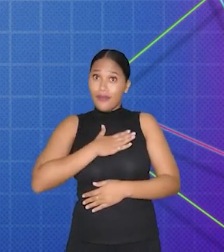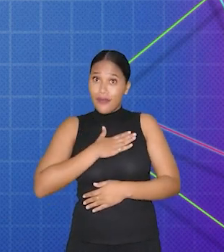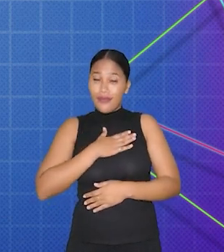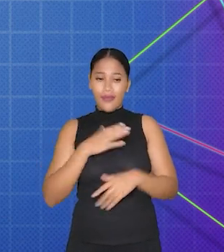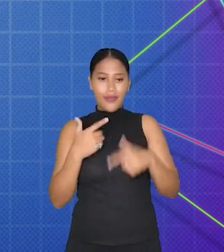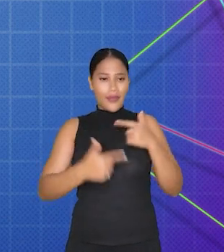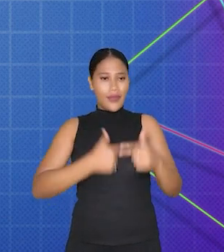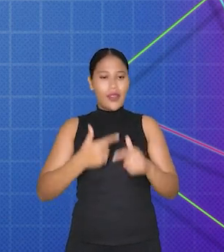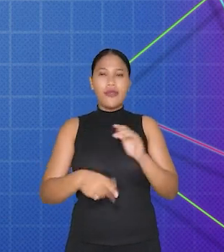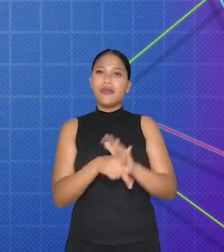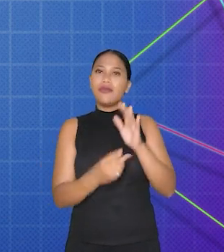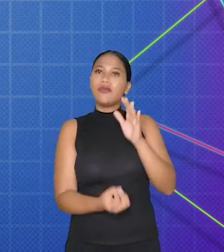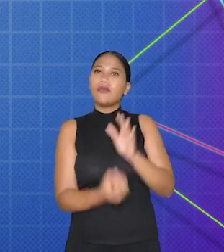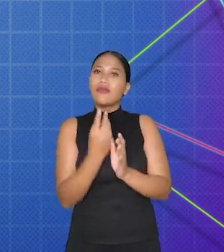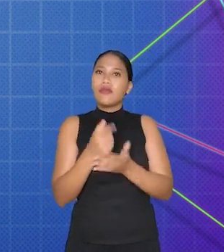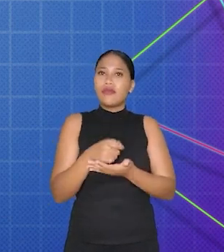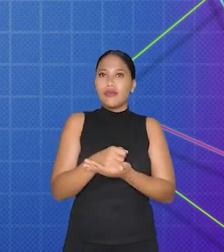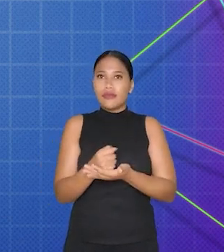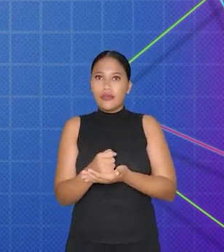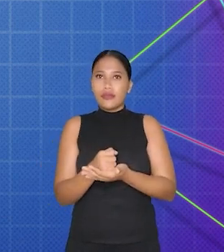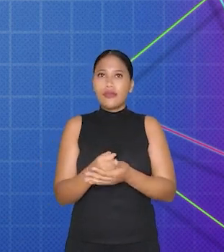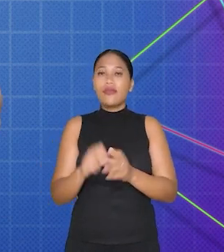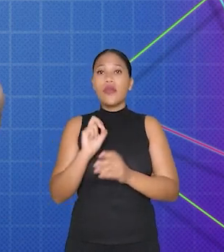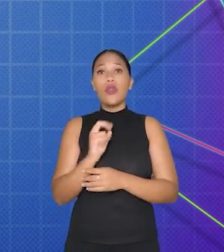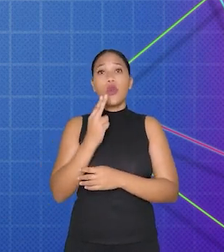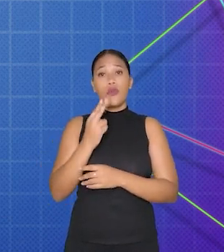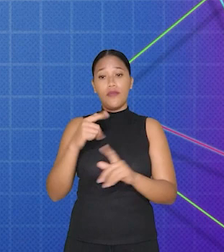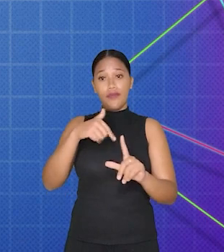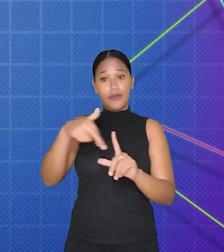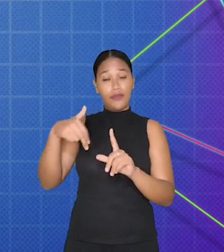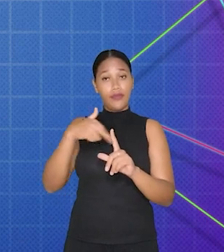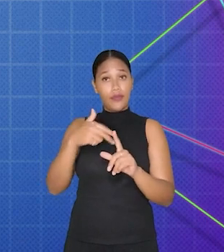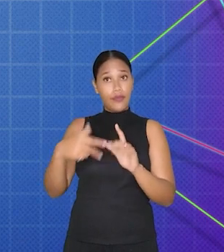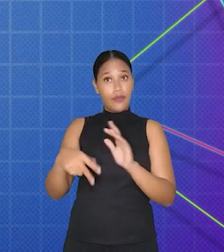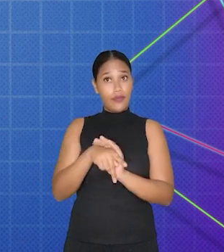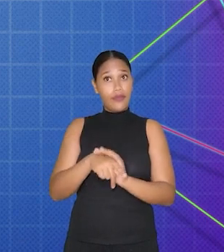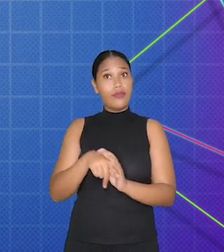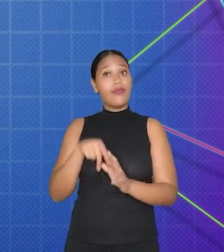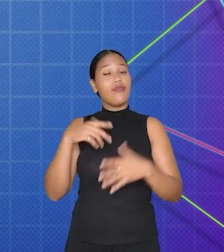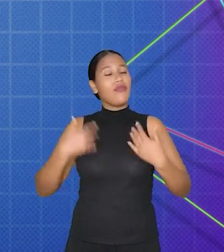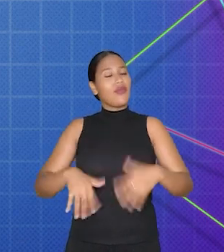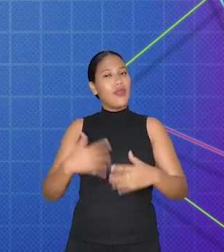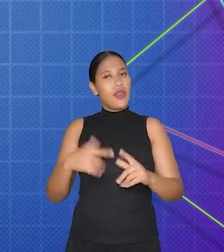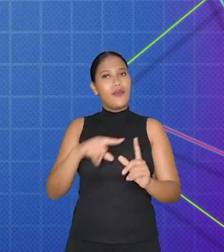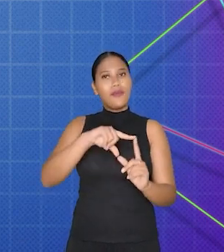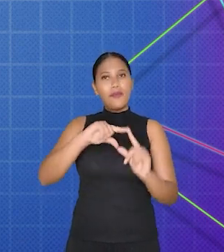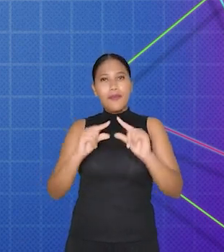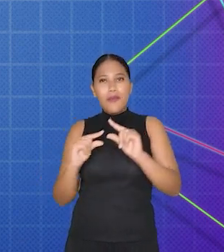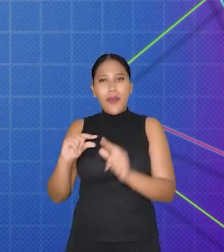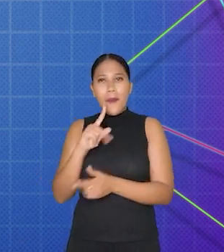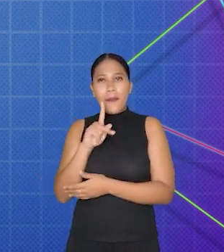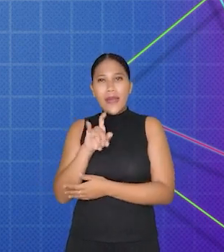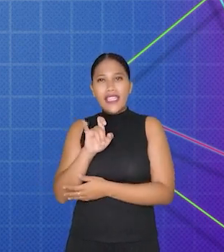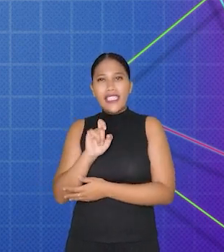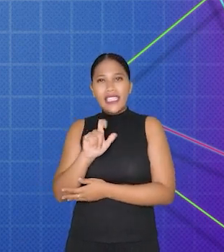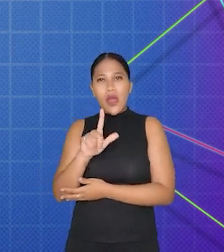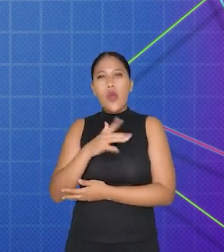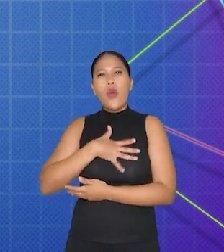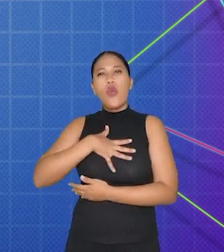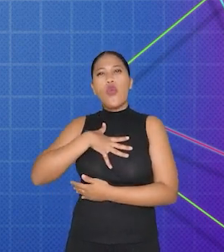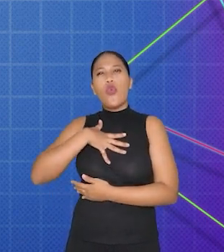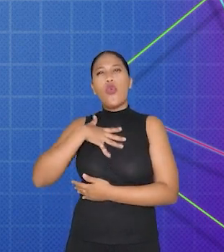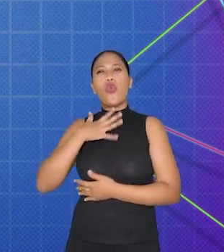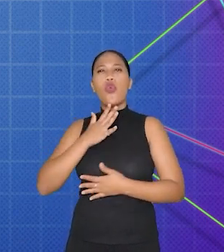retrô e deseja trabalhar na criação de jogos eletrônicos ou ilustrações digitais, o pixel art pode ser uma técnica